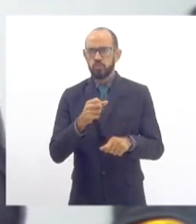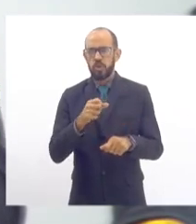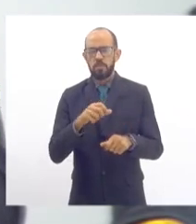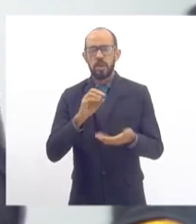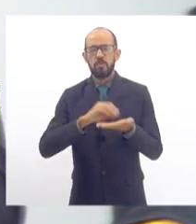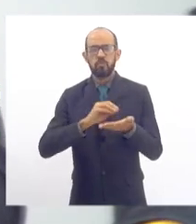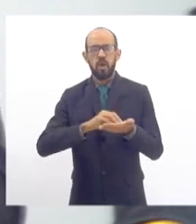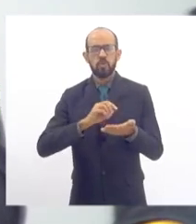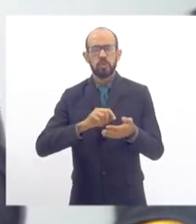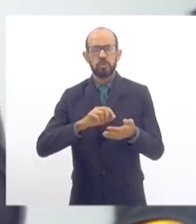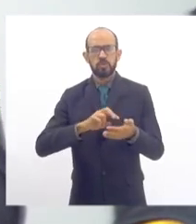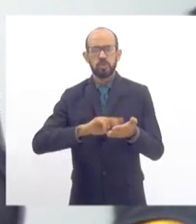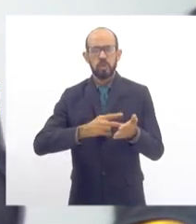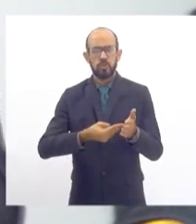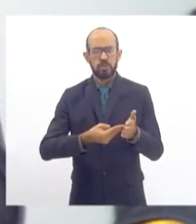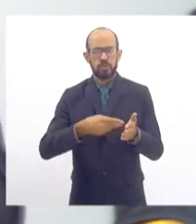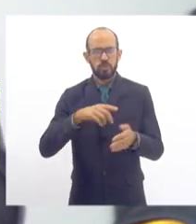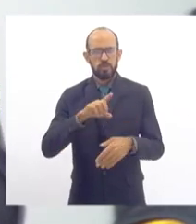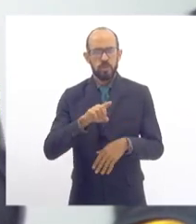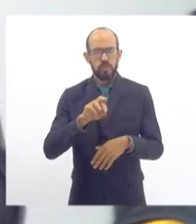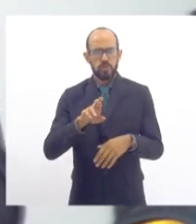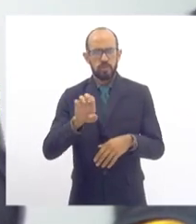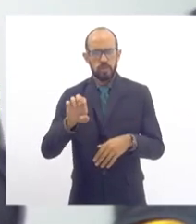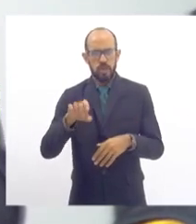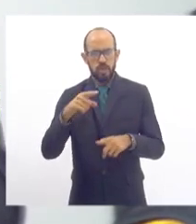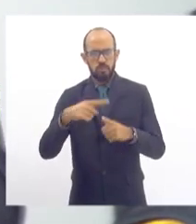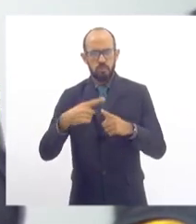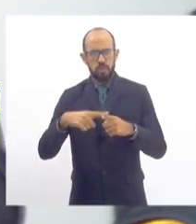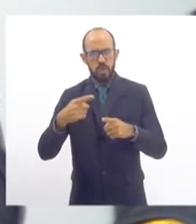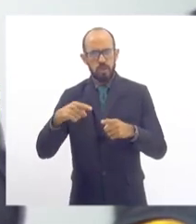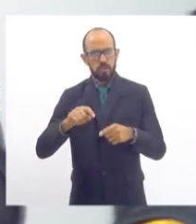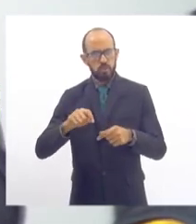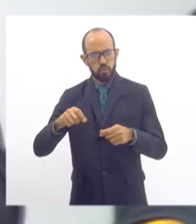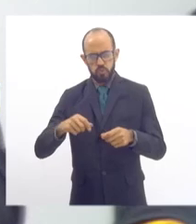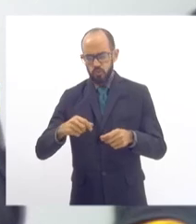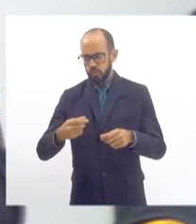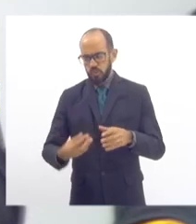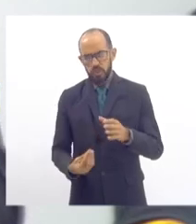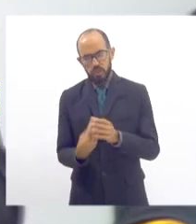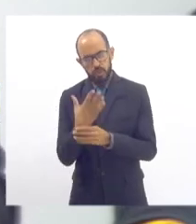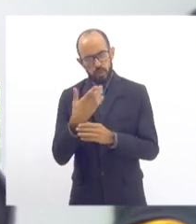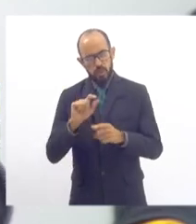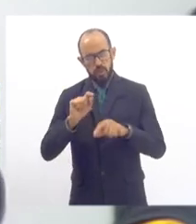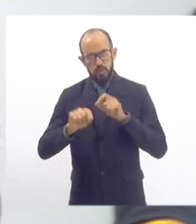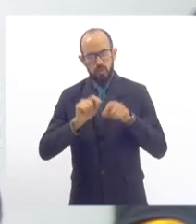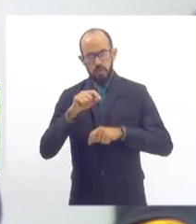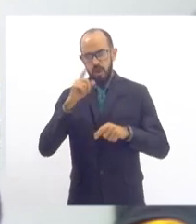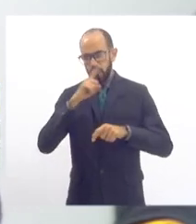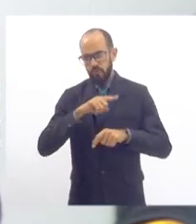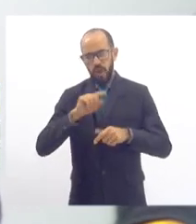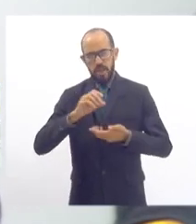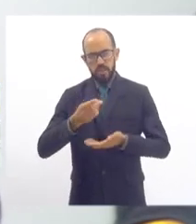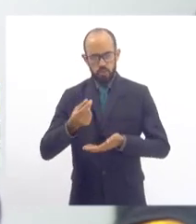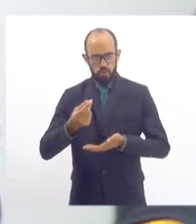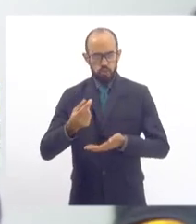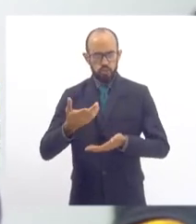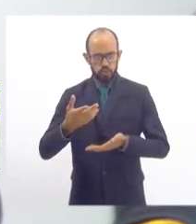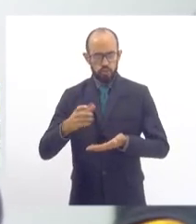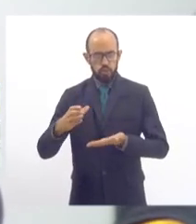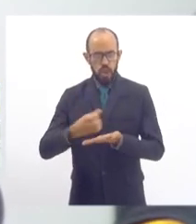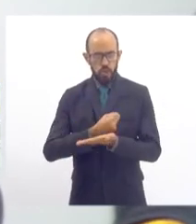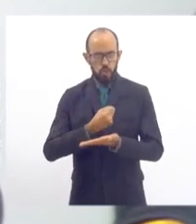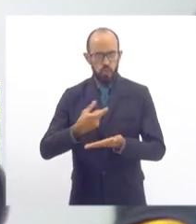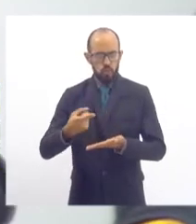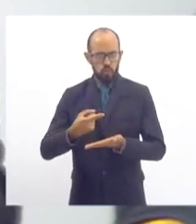né, da DRE, porque isso também é um vazadouro de recursos importantes para o DETRAN. Então, eu queria saber sobre essas duas coisas, a questão